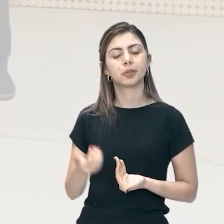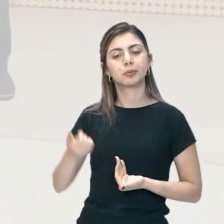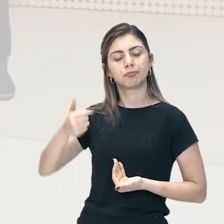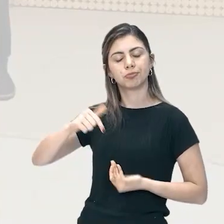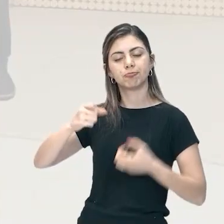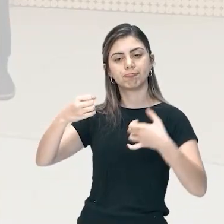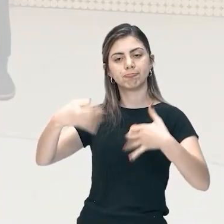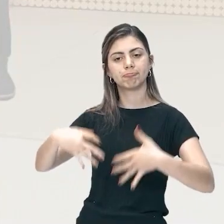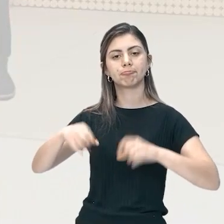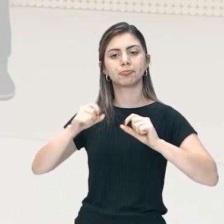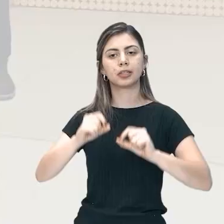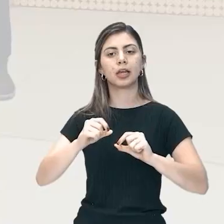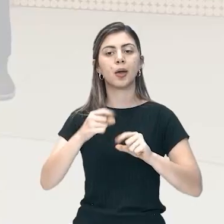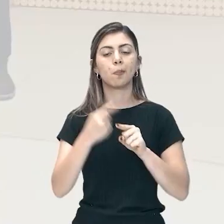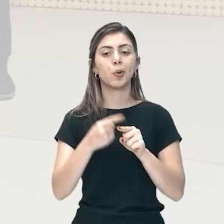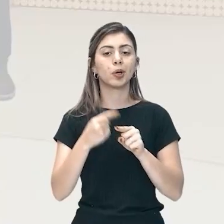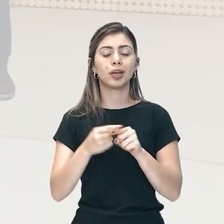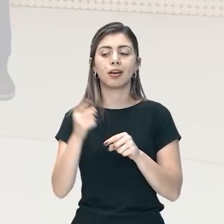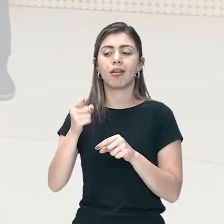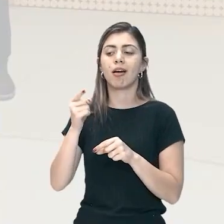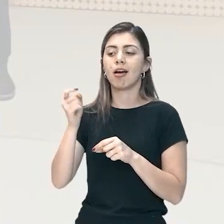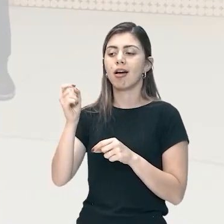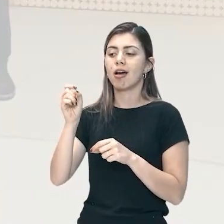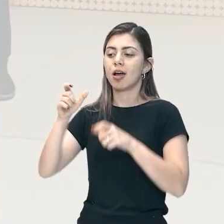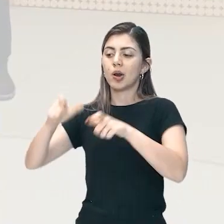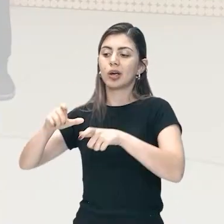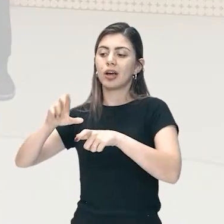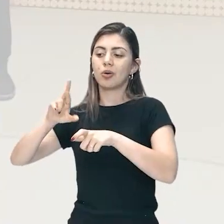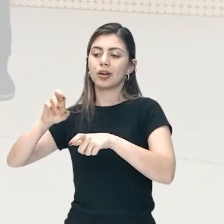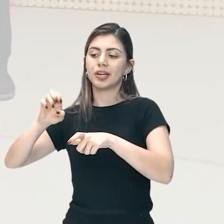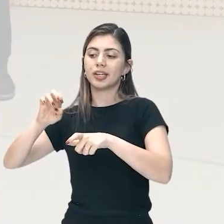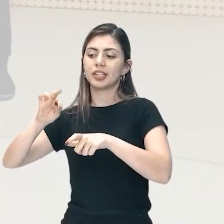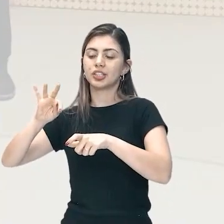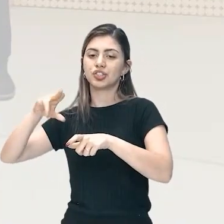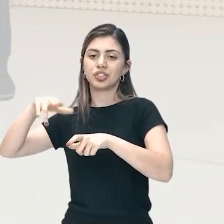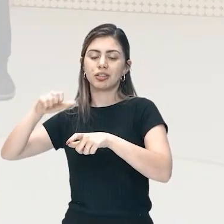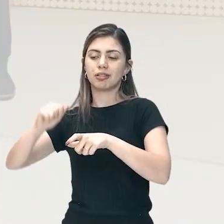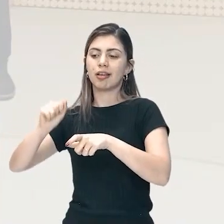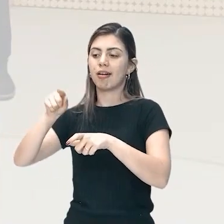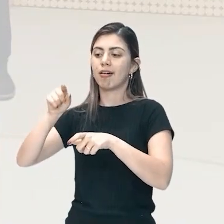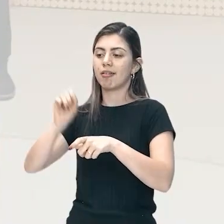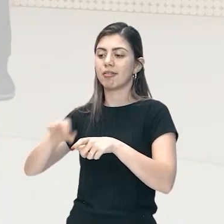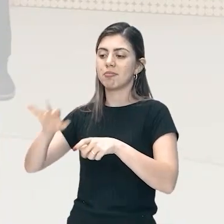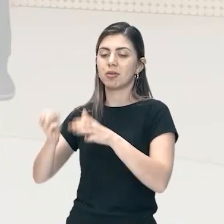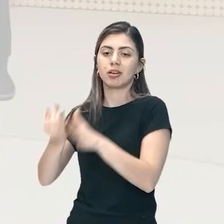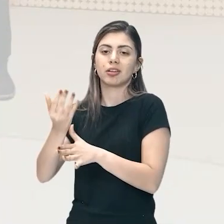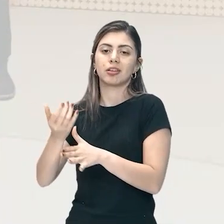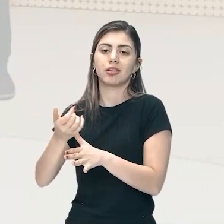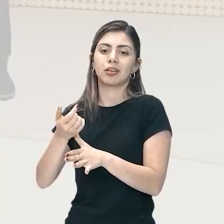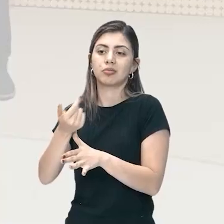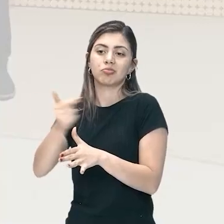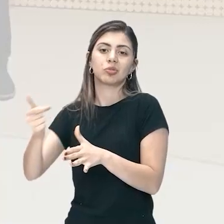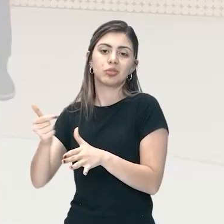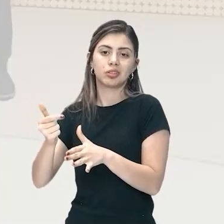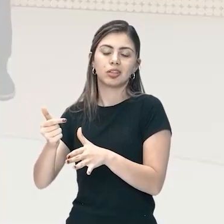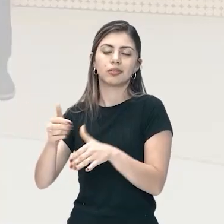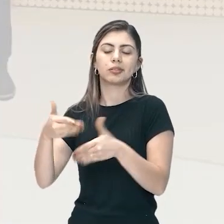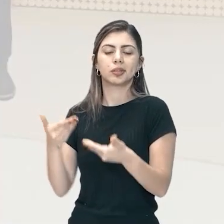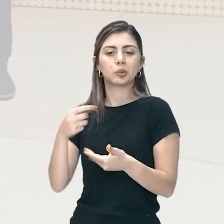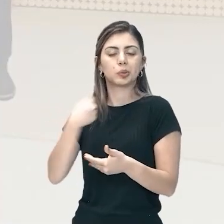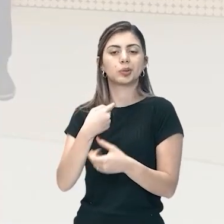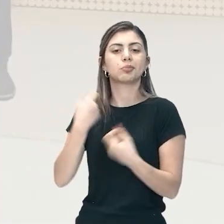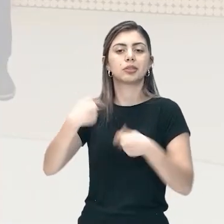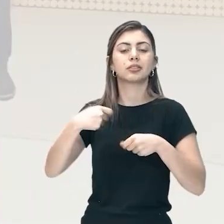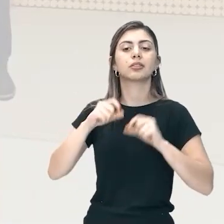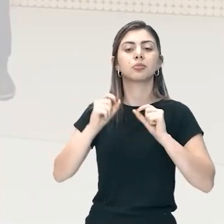porque a imagem não se forma exatamente em cima da retina. Nós precisamos, então, fazer uma modificação, colocar uma